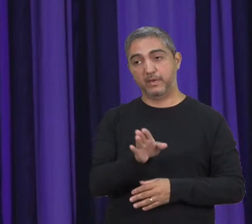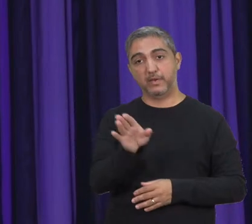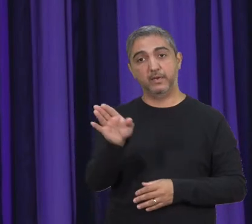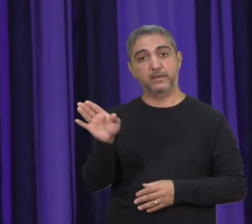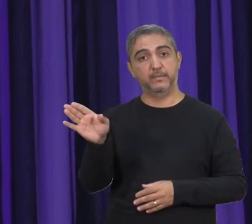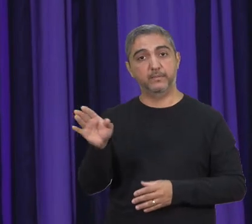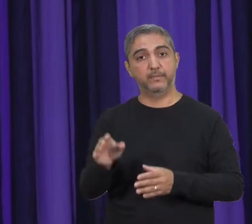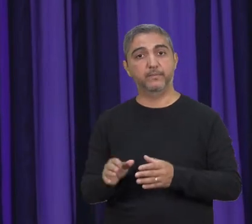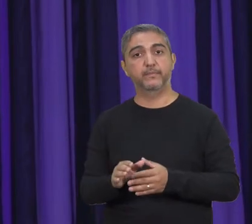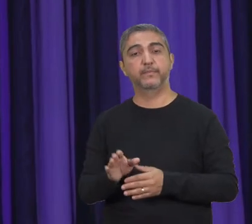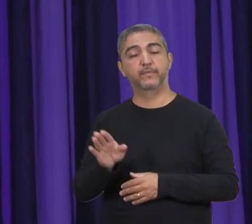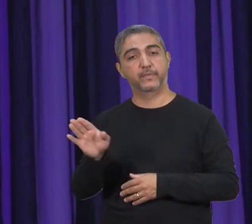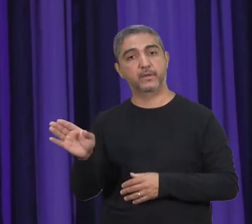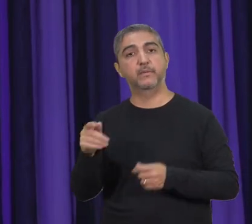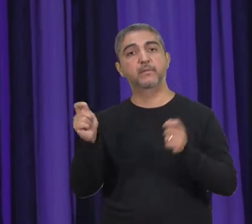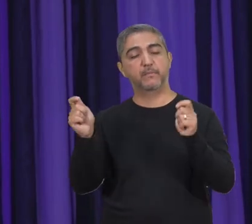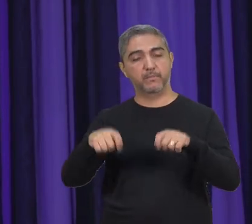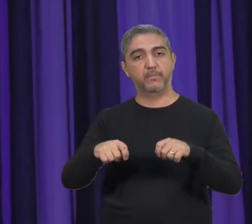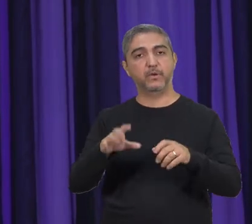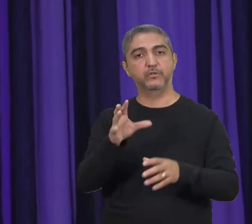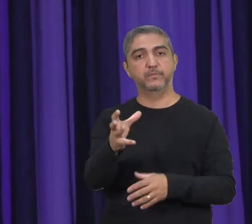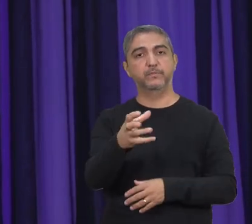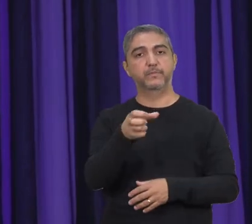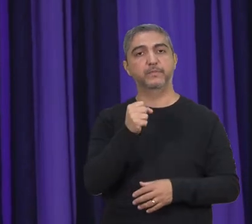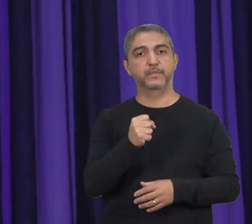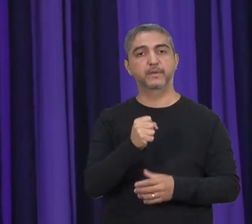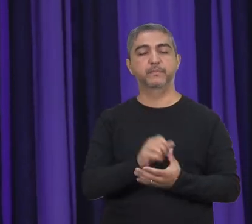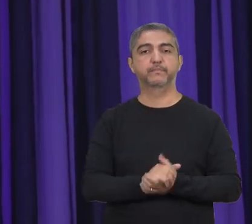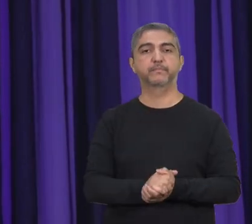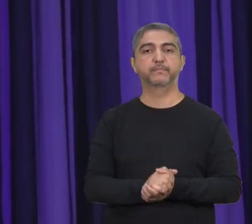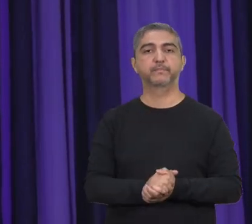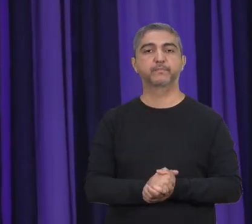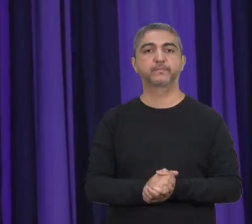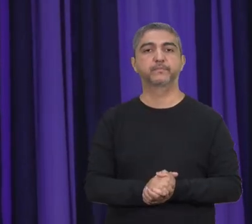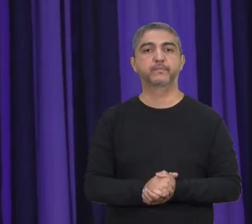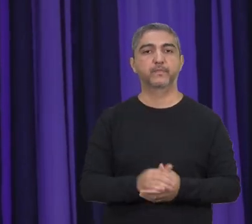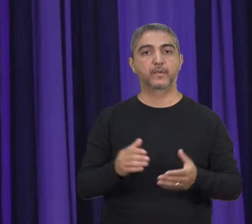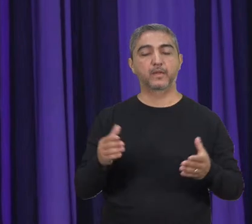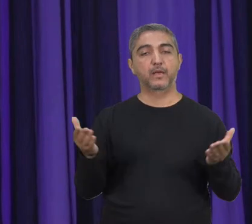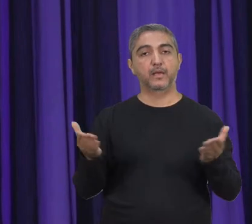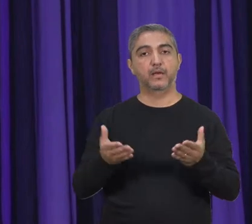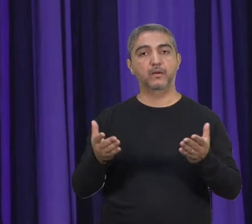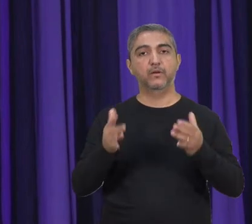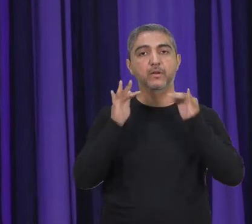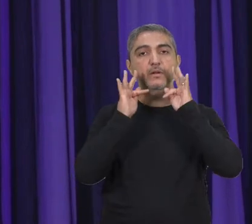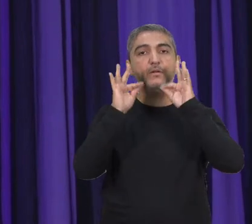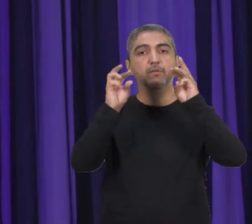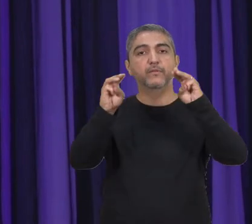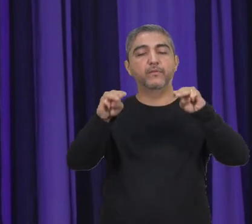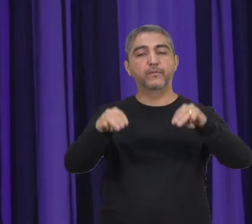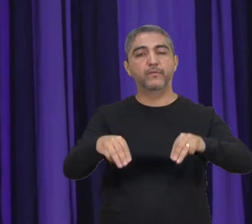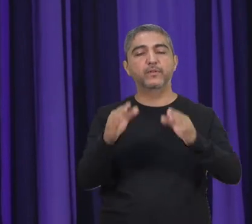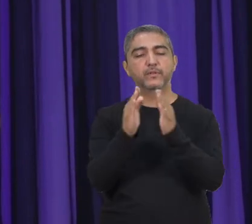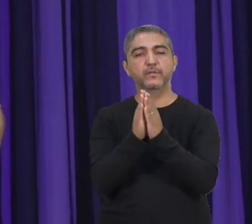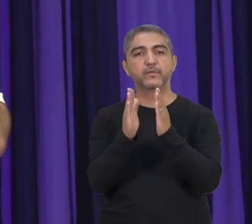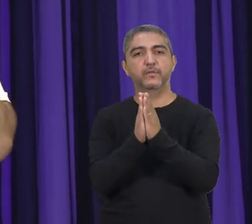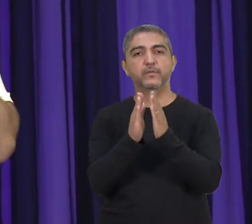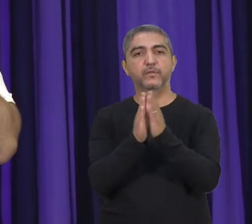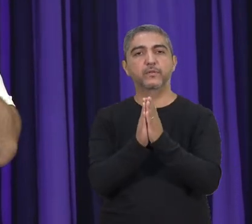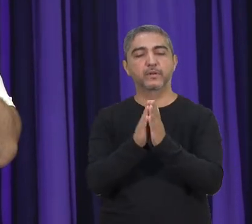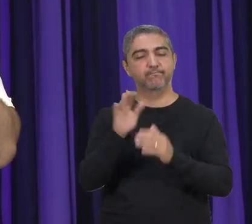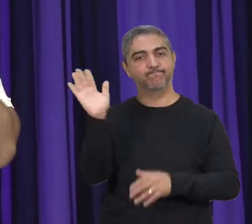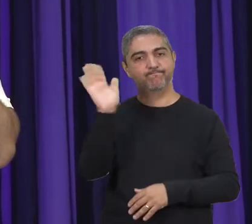você adquiriu sua camiseta, hoje é o dia de retirá-la. Nós vamos ter uma palavra final de oração, nos despedir do pessoal de